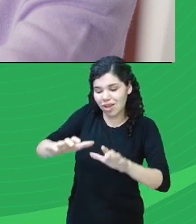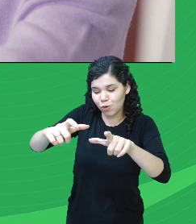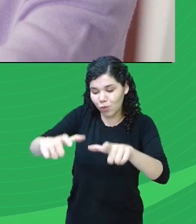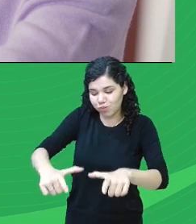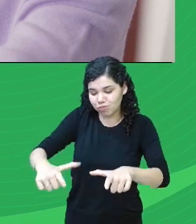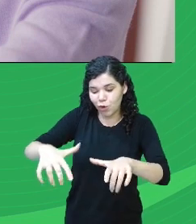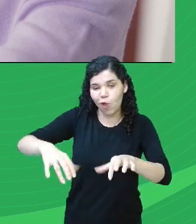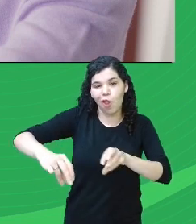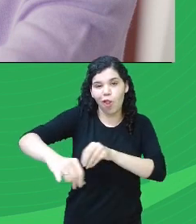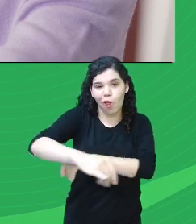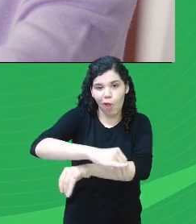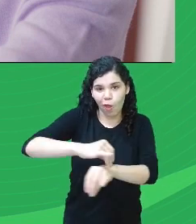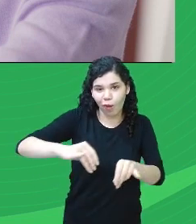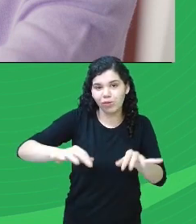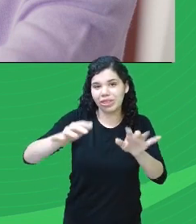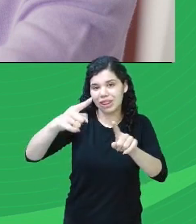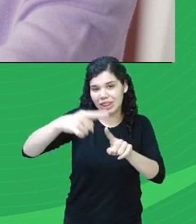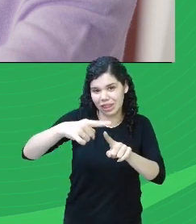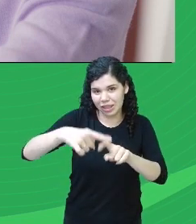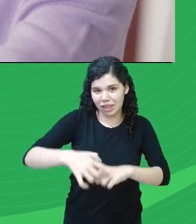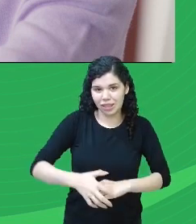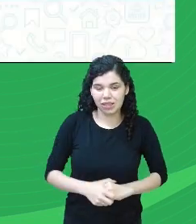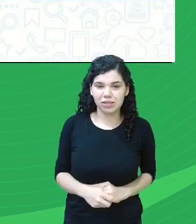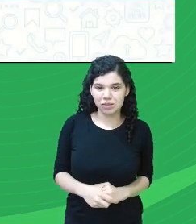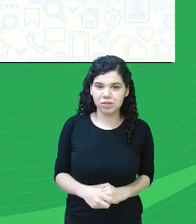a composição do solo.